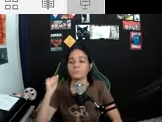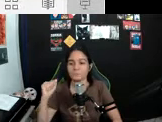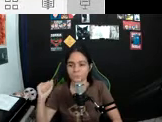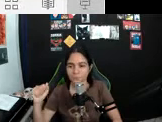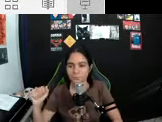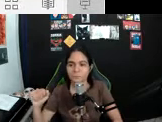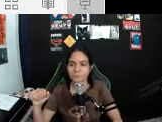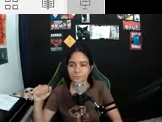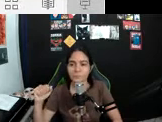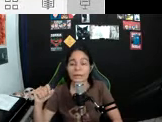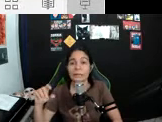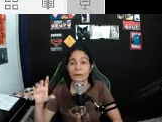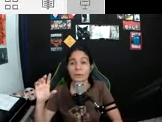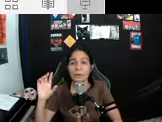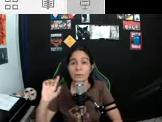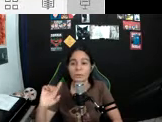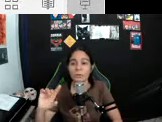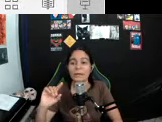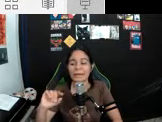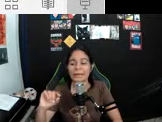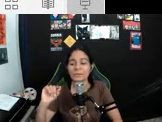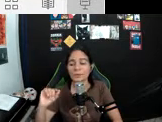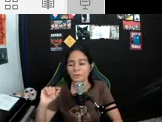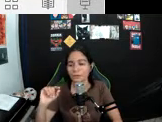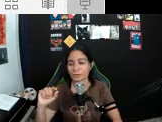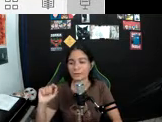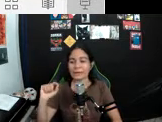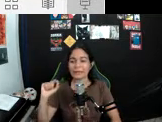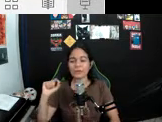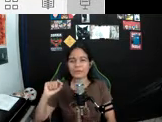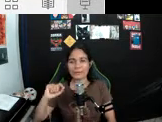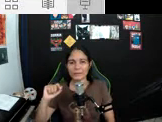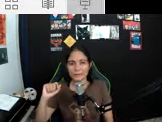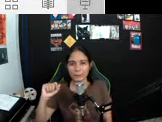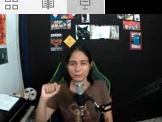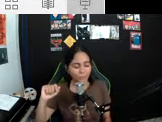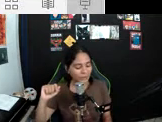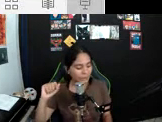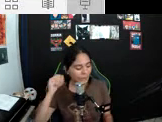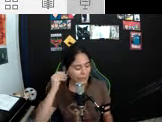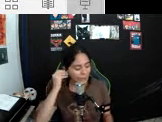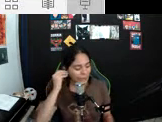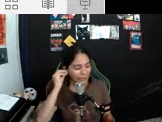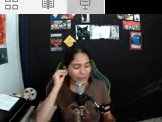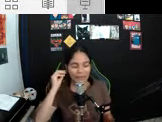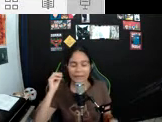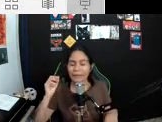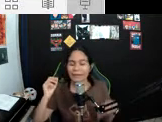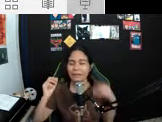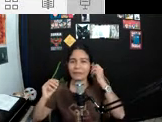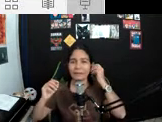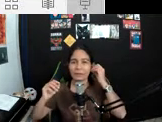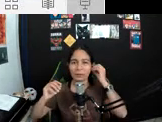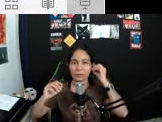a gente vê aí muito, né? O número de casos. No caso do Covid, o que é que aconteceu?